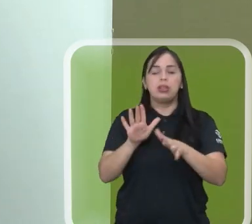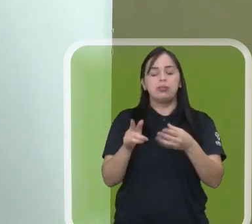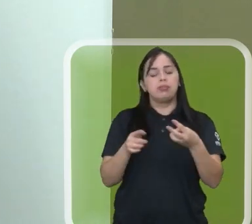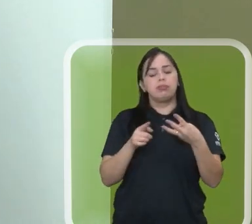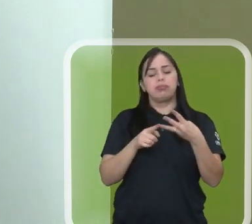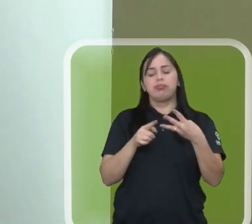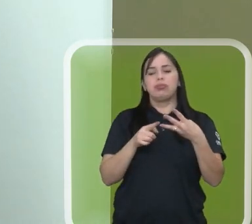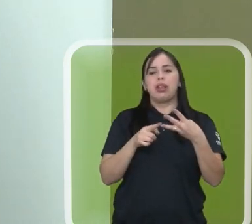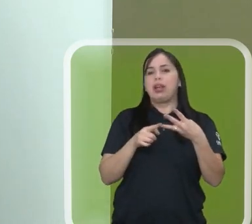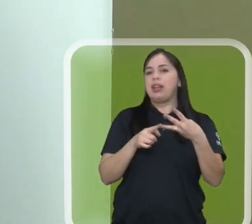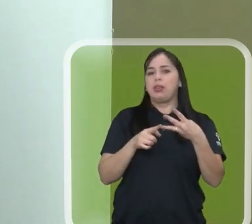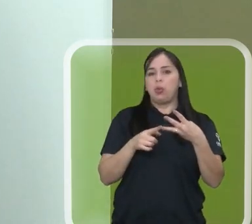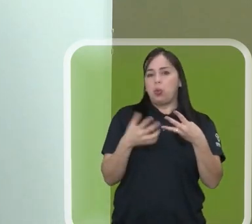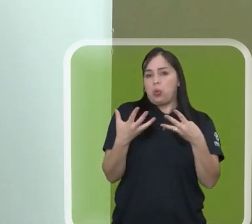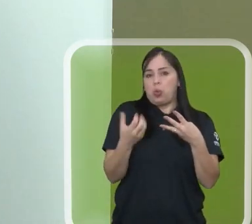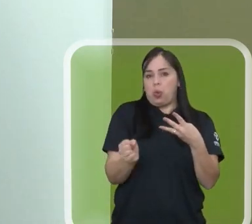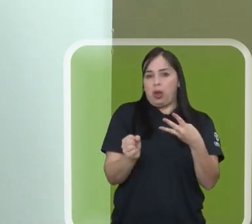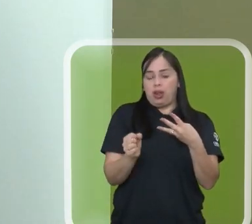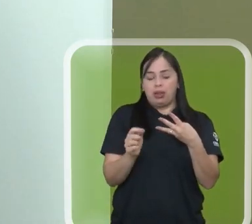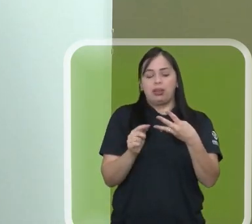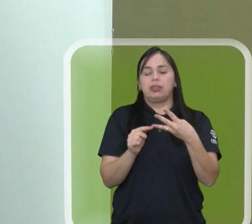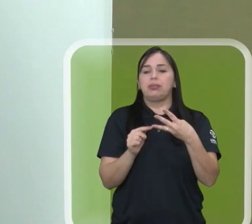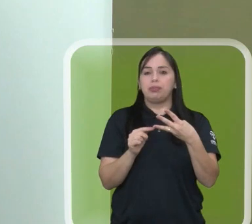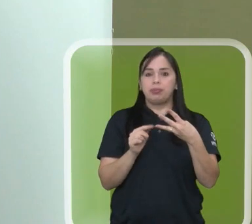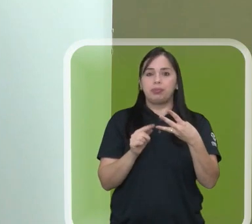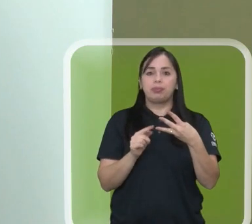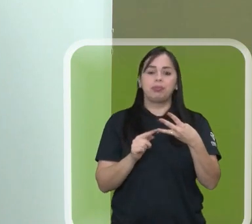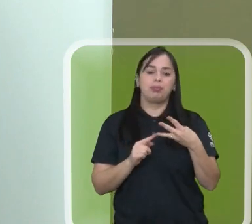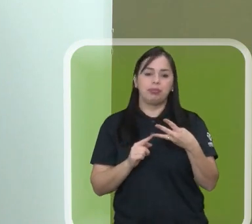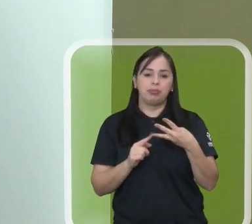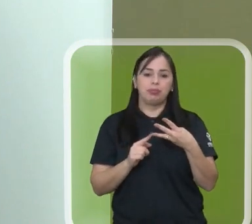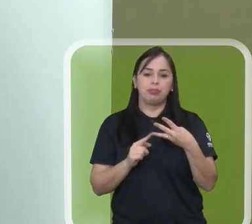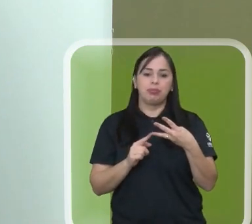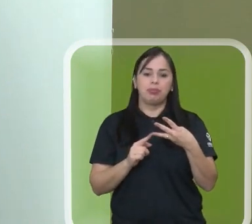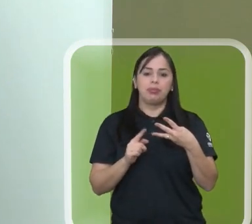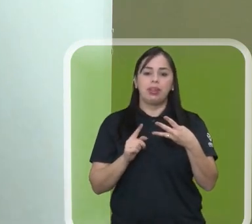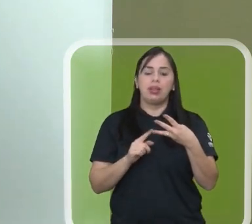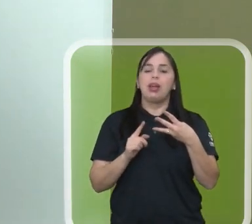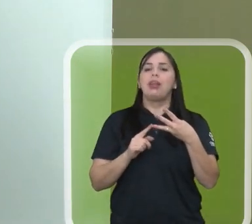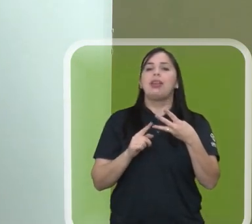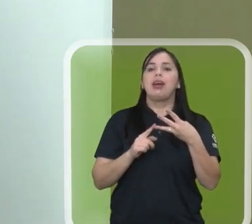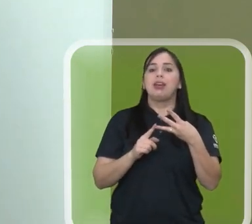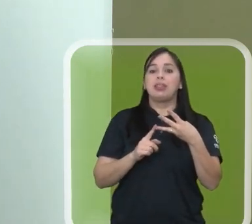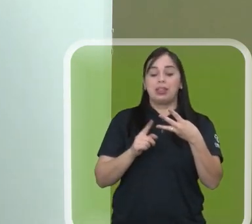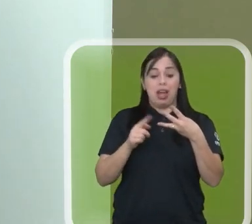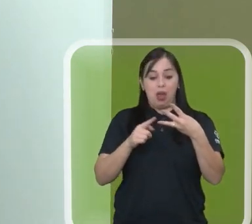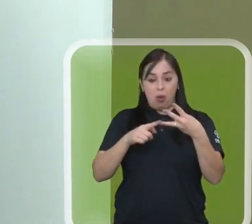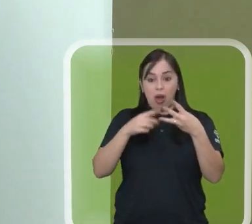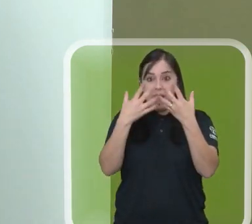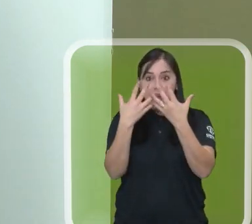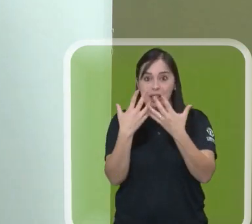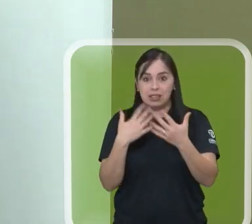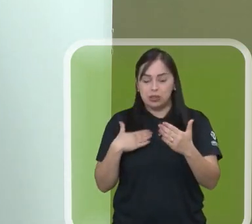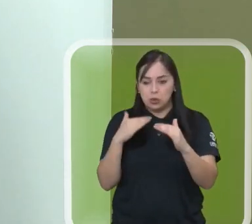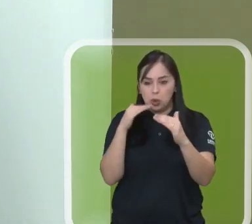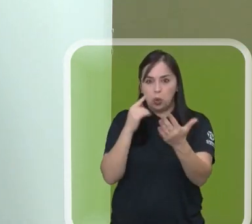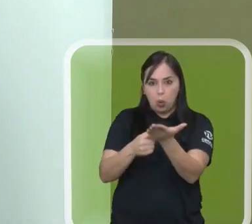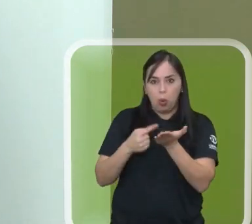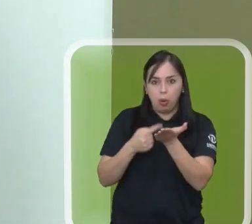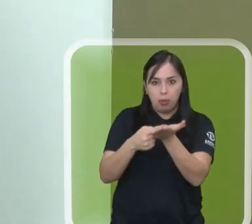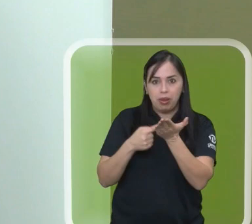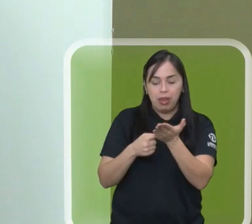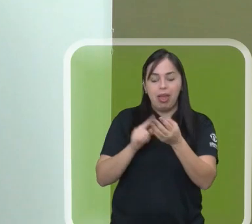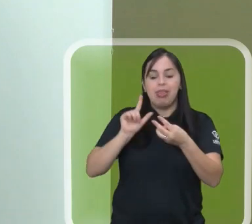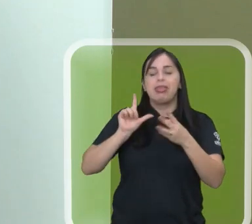Edson, naquele momento, estava sem clube, né? Aí eu acabei acertando. Quando eu acertei com o Edson, uma semana depois o Paulo Roberto me